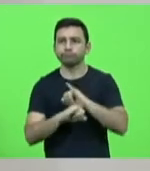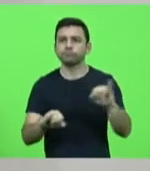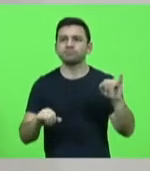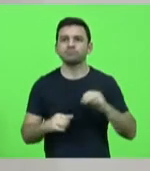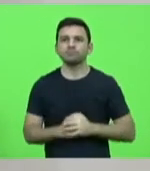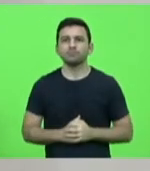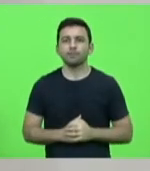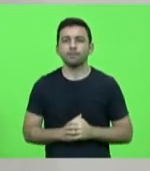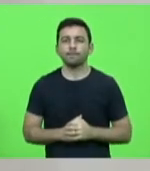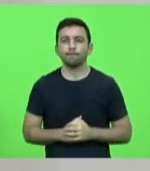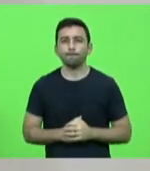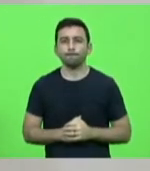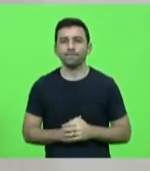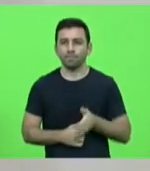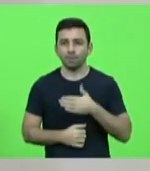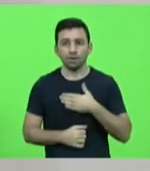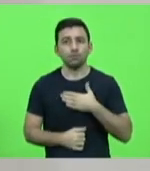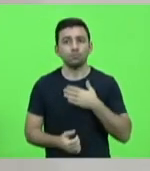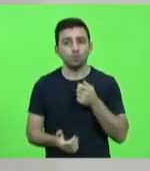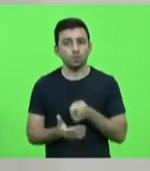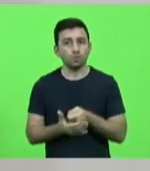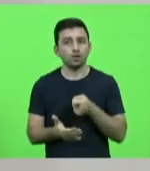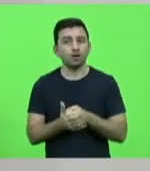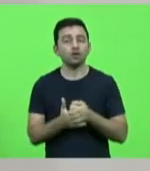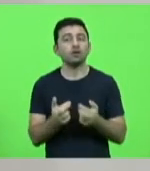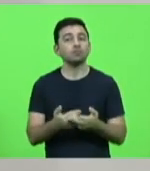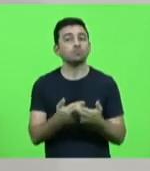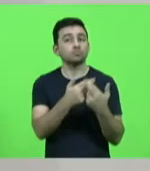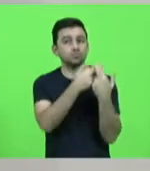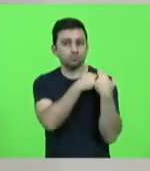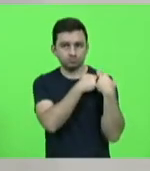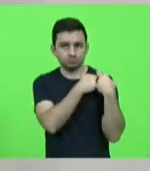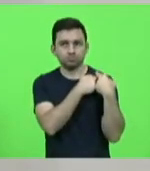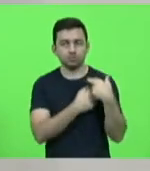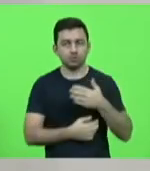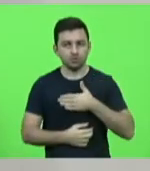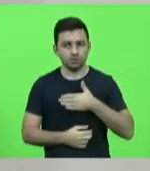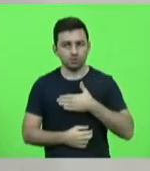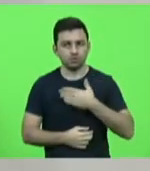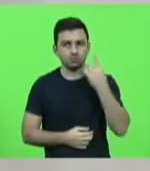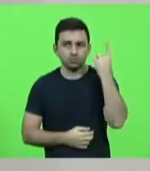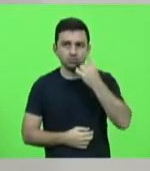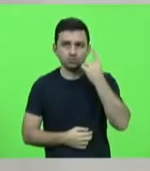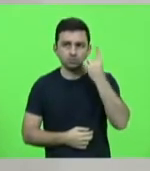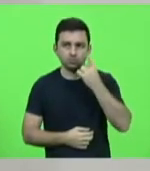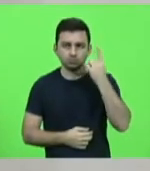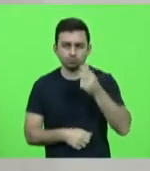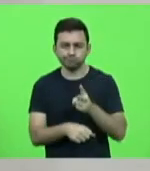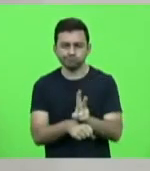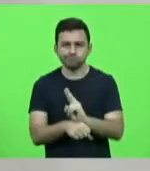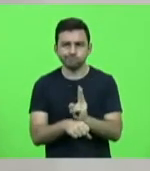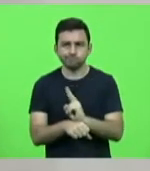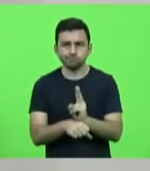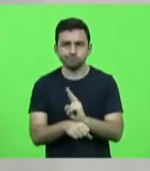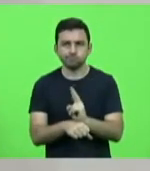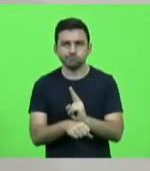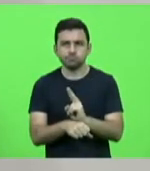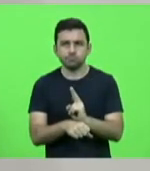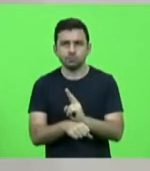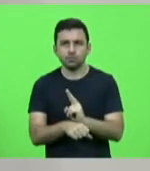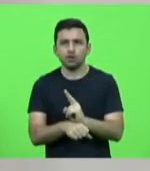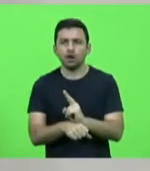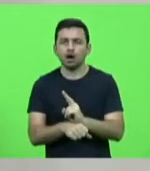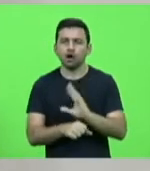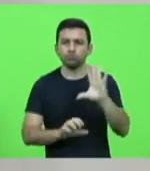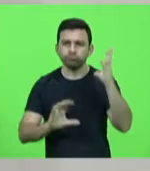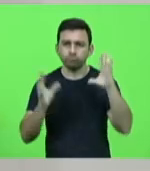E pela minha obrigação e responsabilidade enquanto parlamentar, fiscalizador dos atos